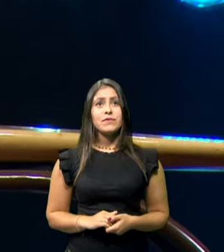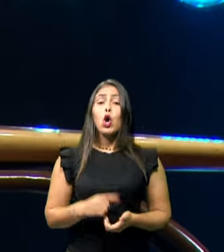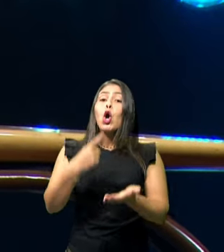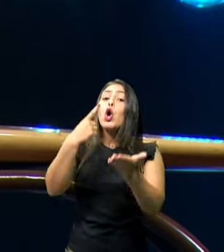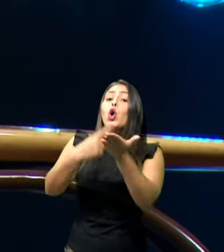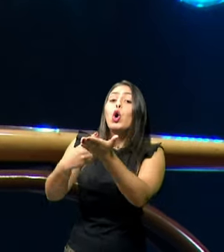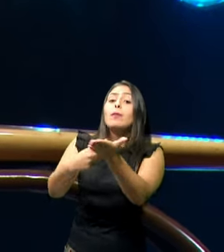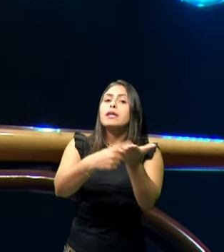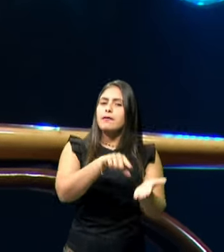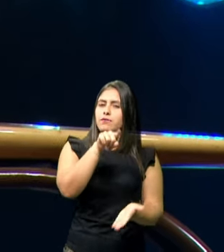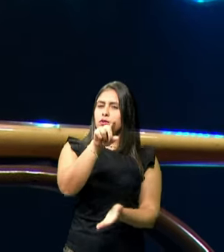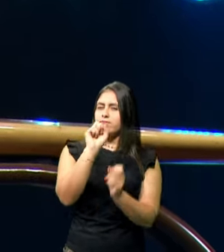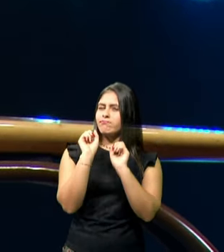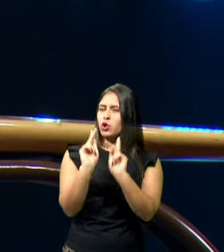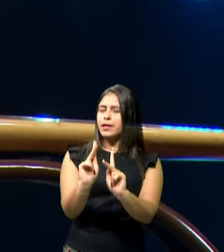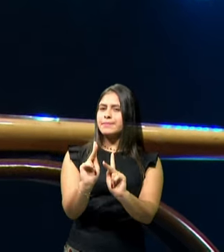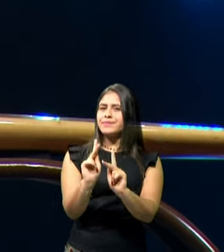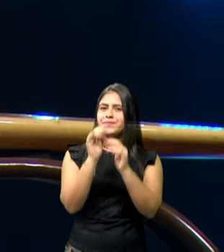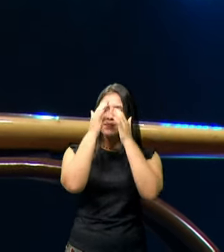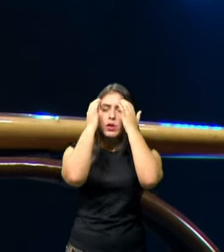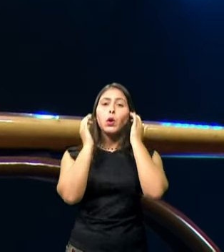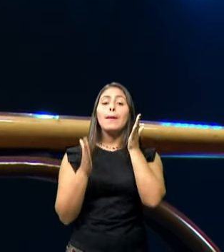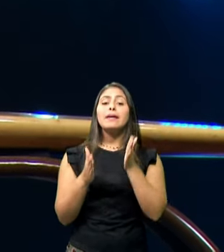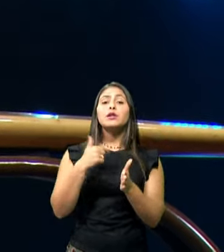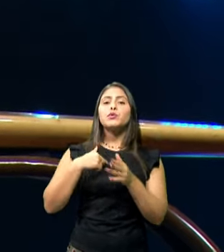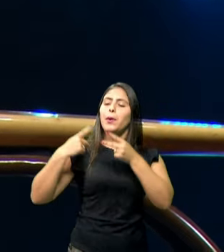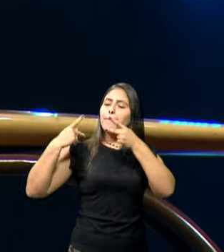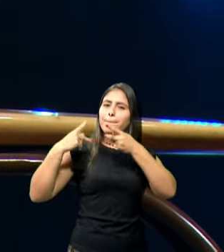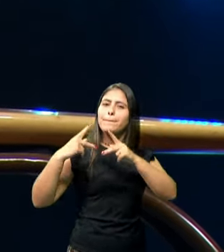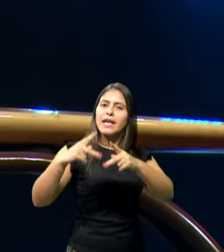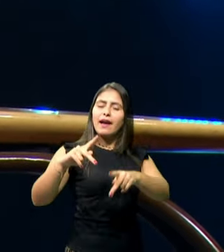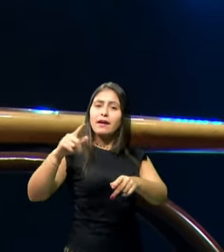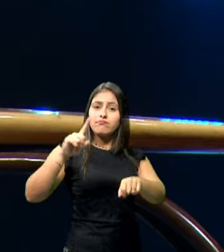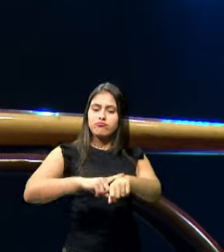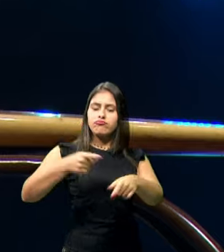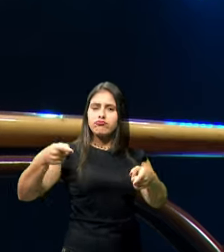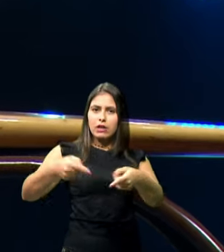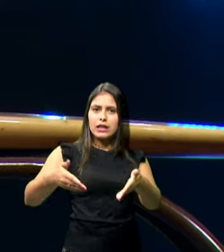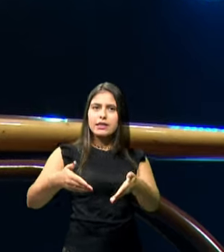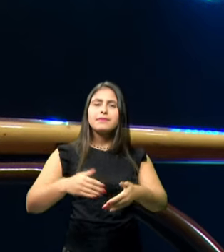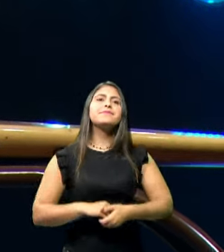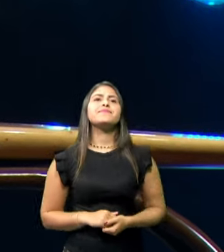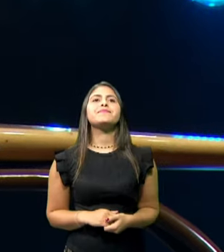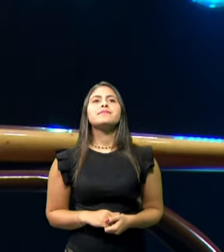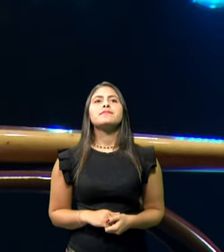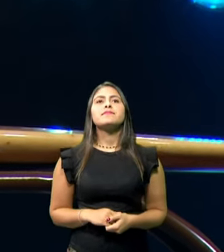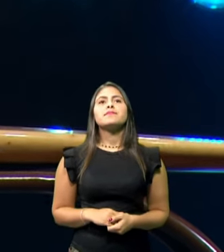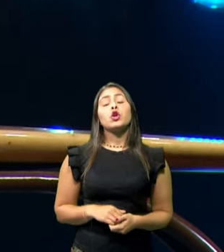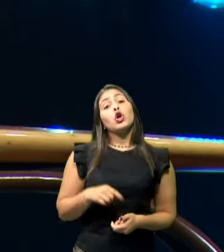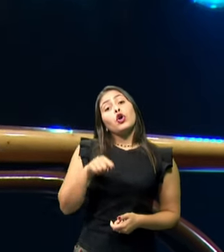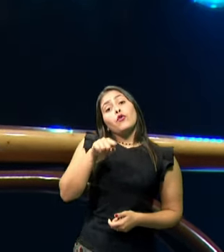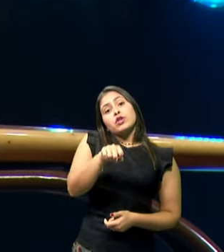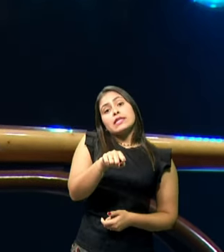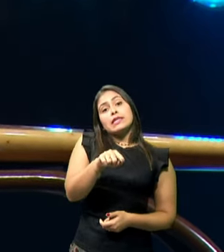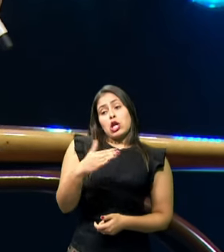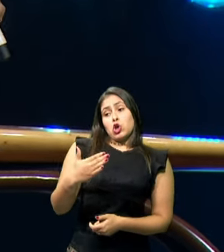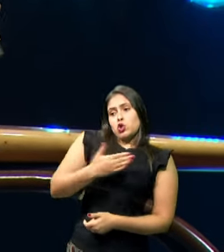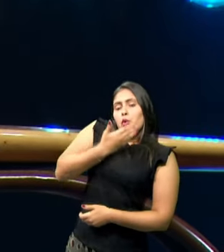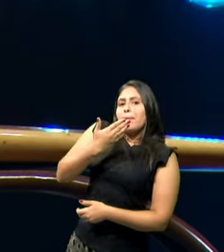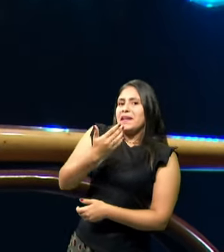uma coisa com você. Durante a minha palavra, tá certo? E eu vou, para você poder não ser pego assim